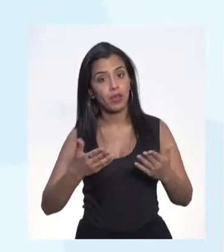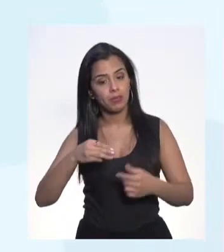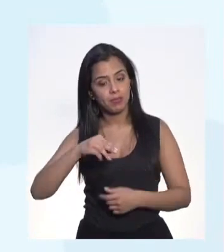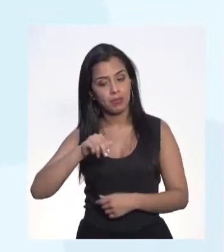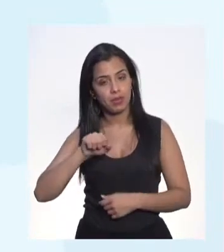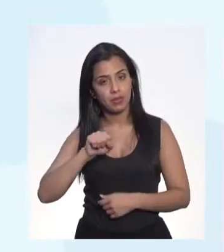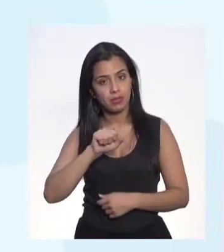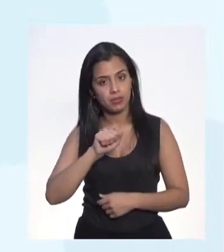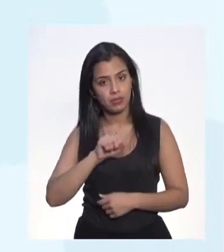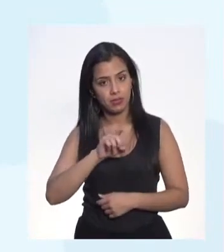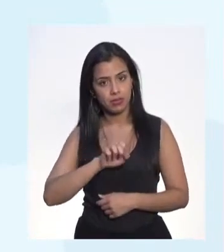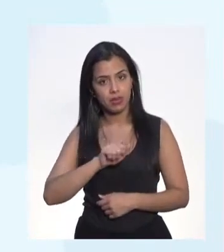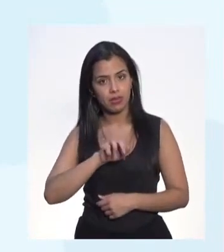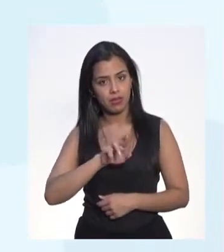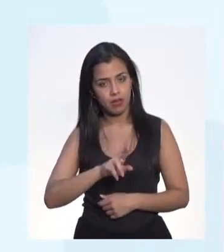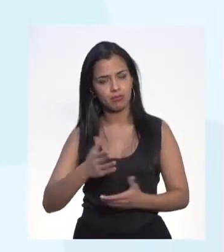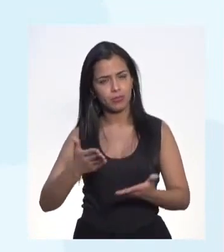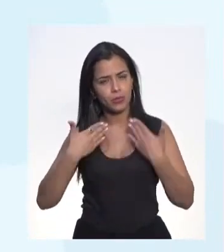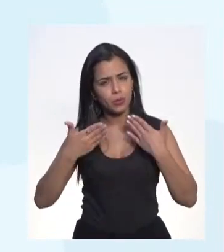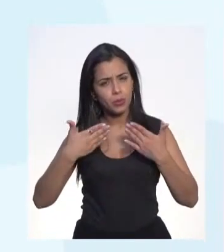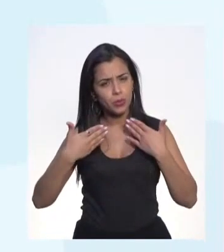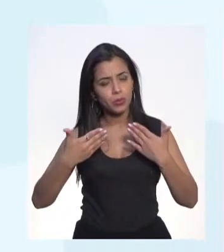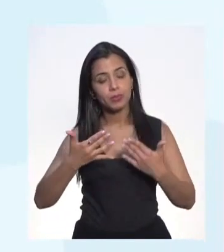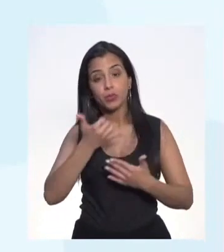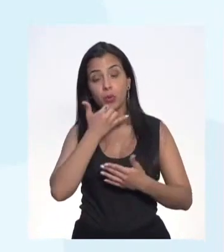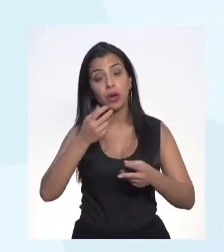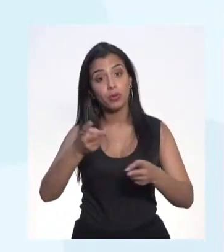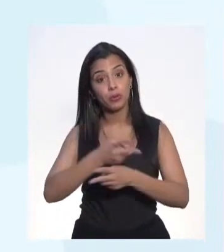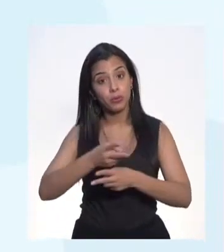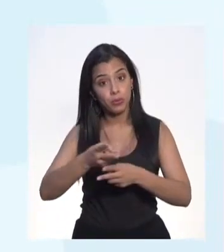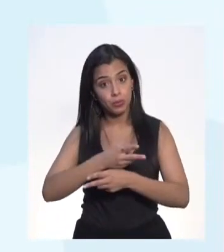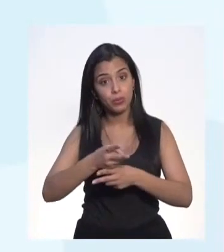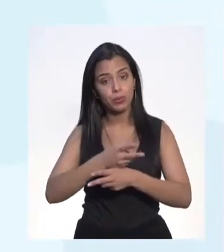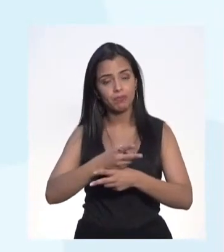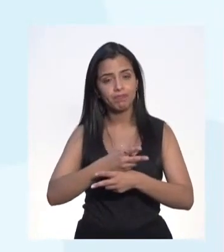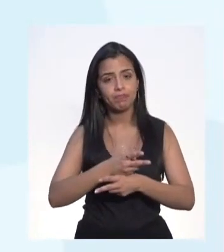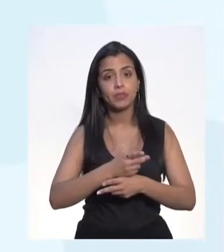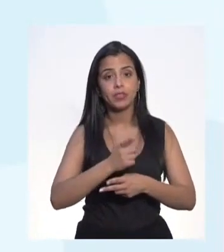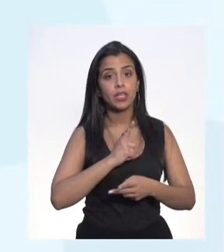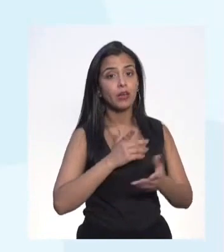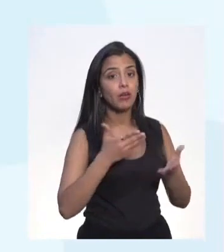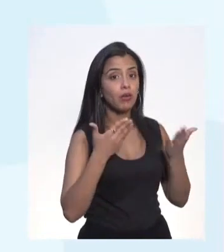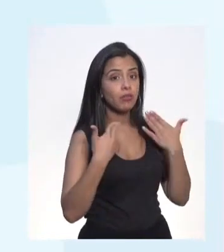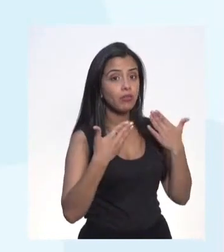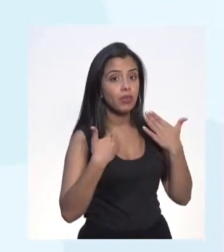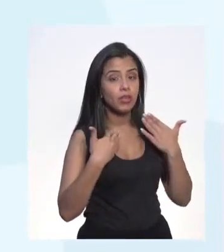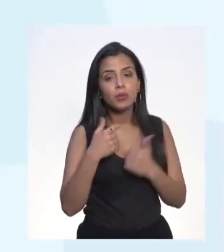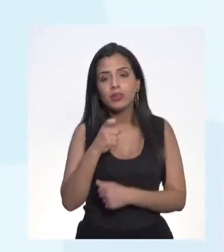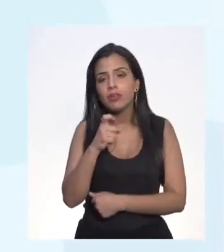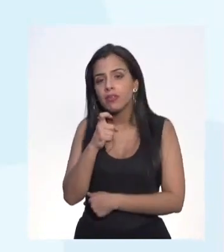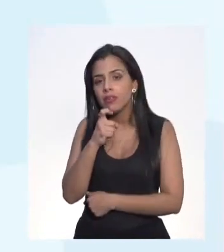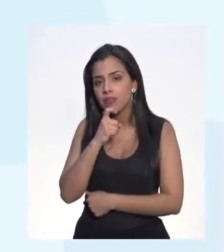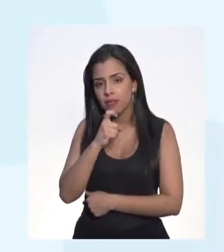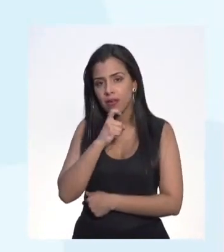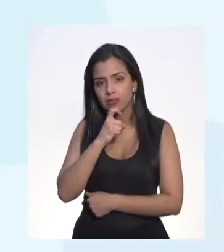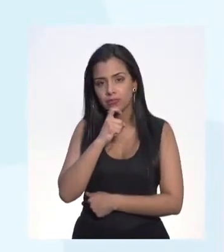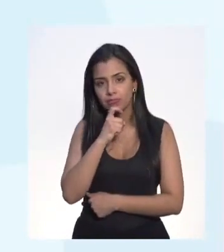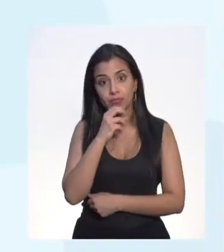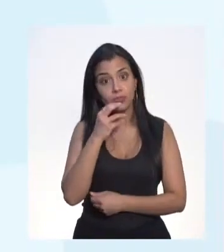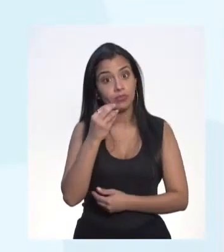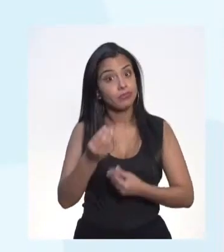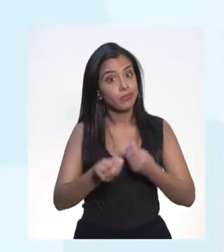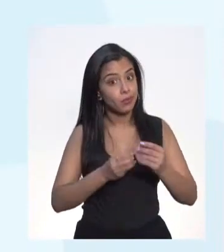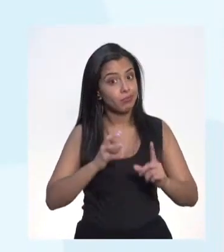massa equatorial continental, como ela trafega por todo o Brasil. Tá? E, logicamente, temos aí os